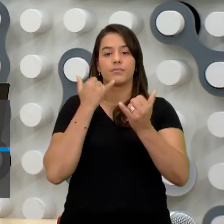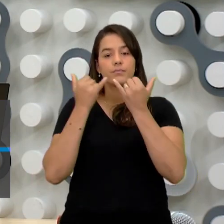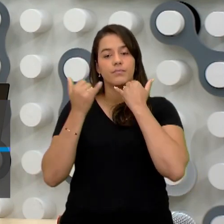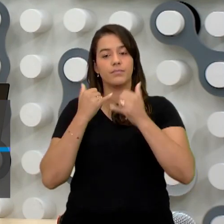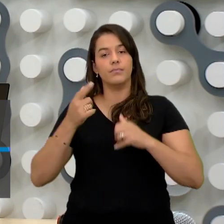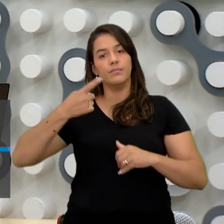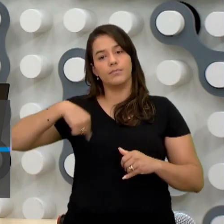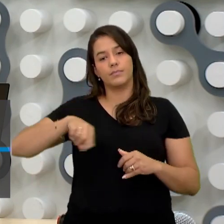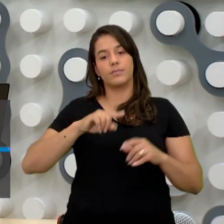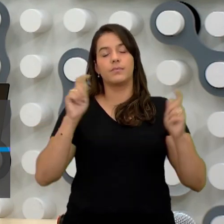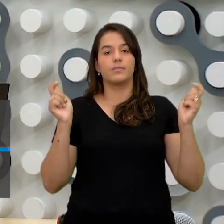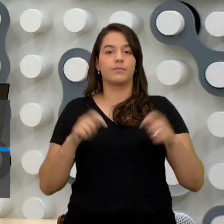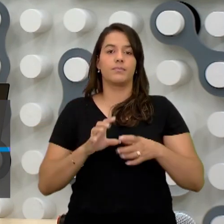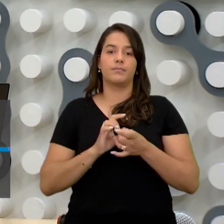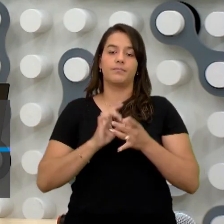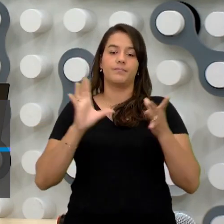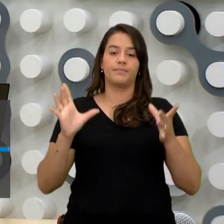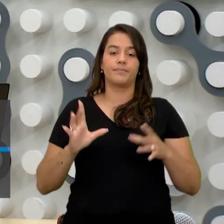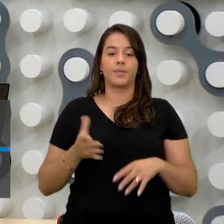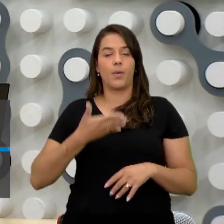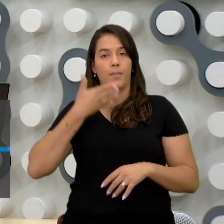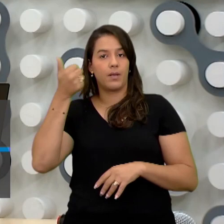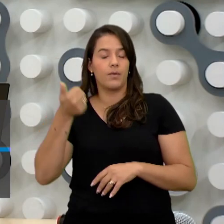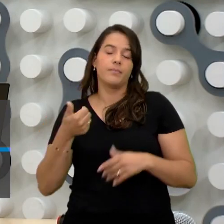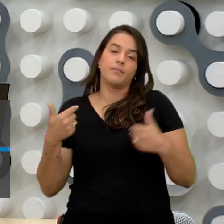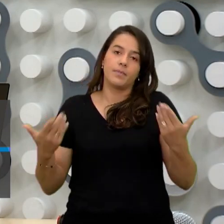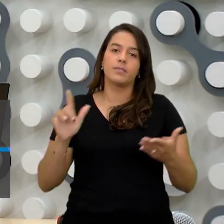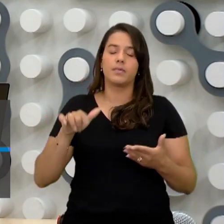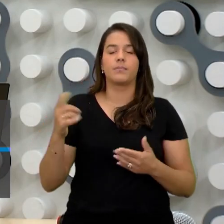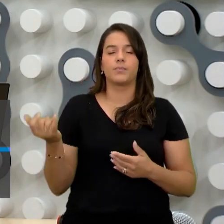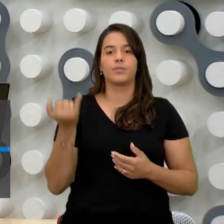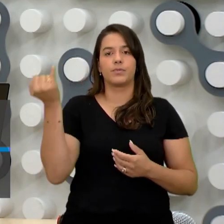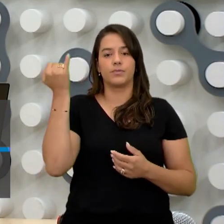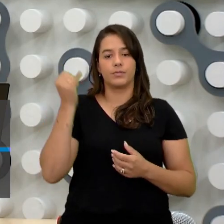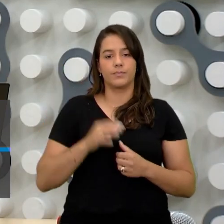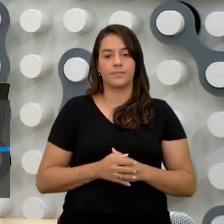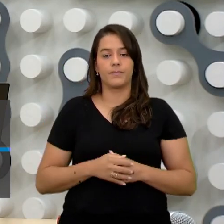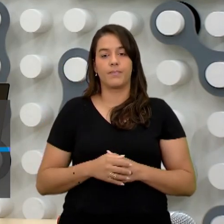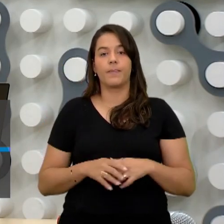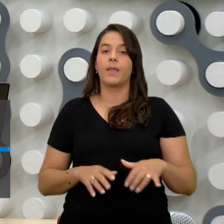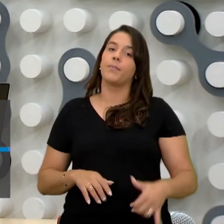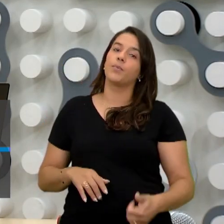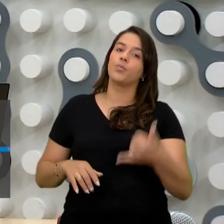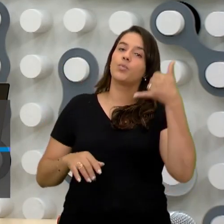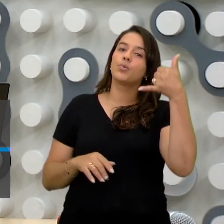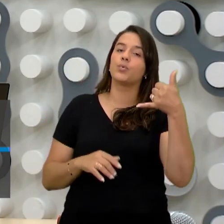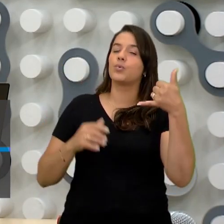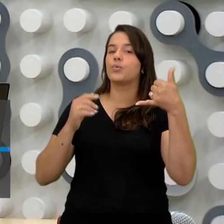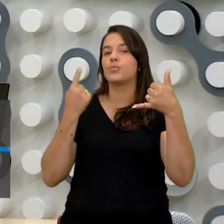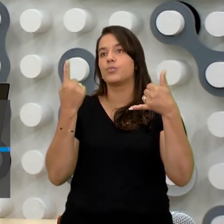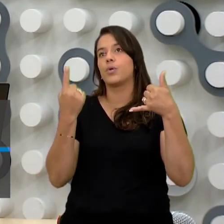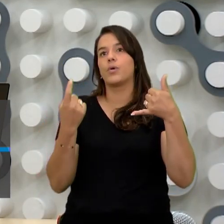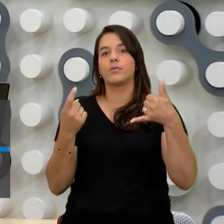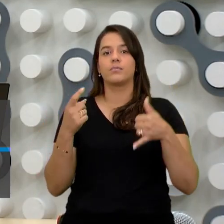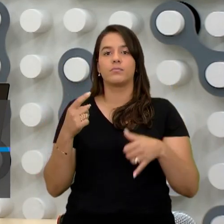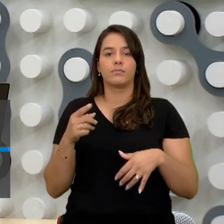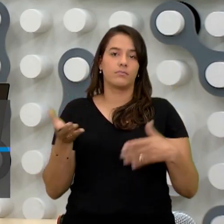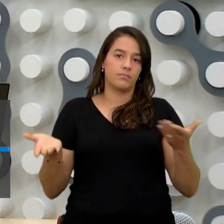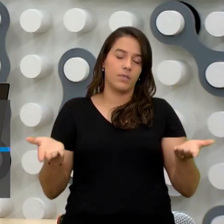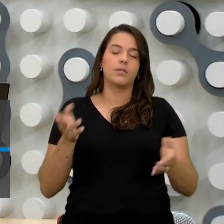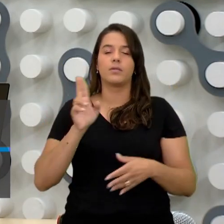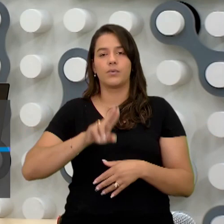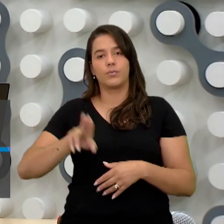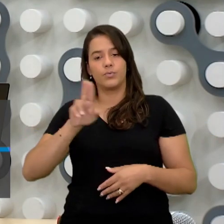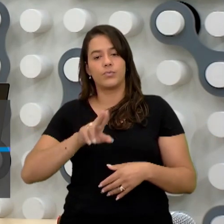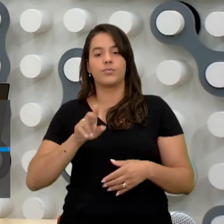com o que nós temos à disposição. Não é o ideal, mas é importante, certo? Temos um celular apenas funcionando com internet na sala de aula, vamos utilizá-lo